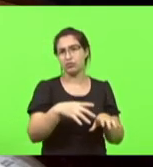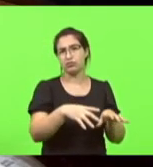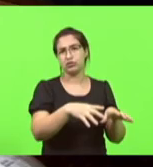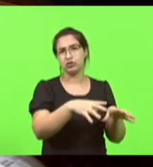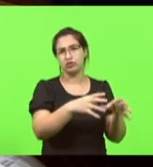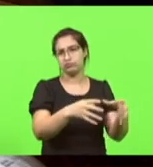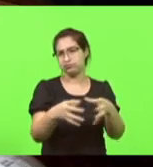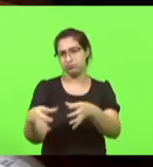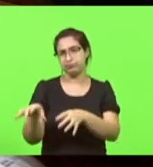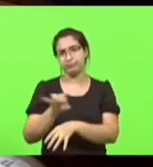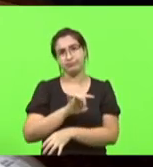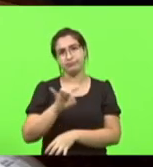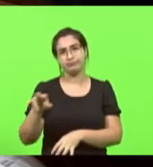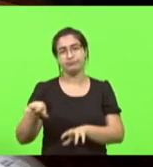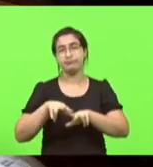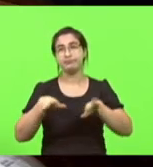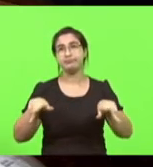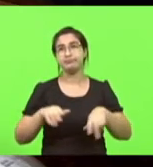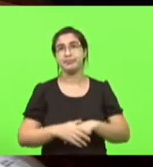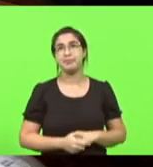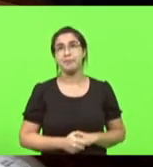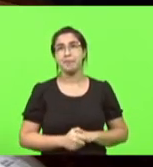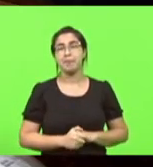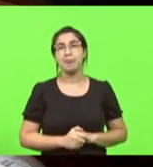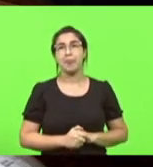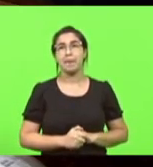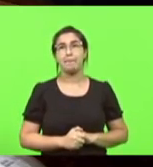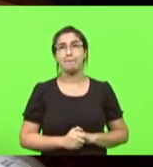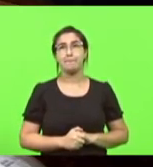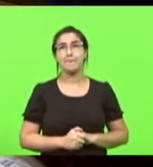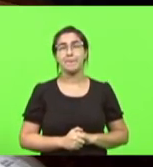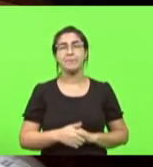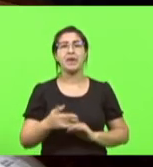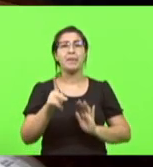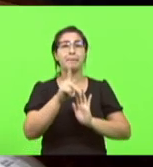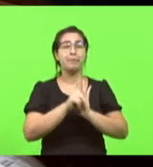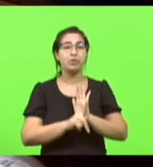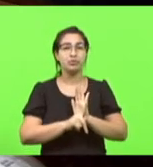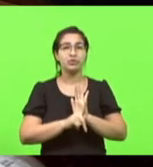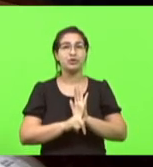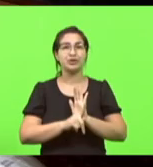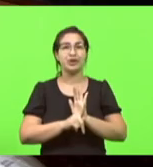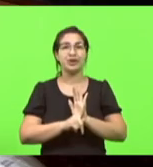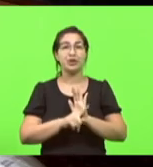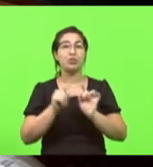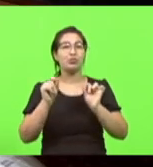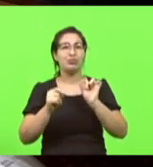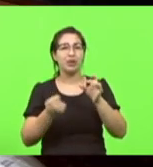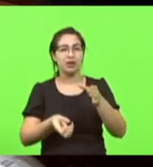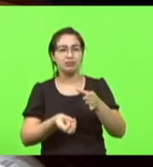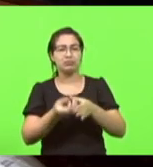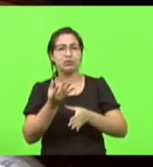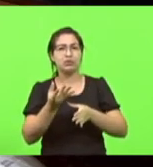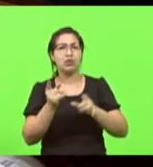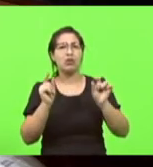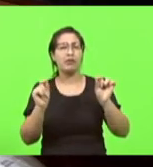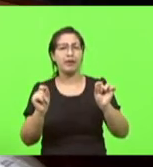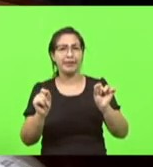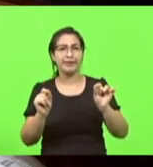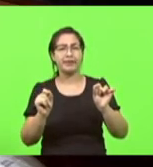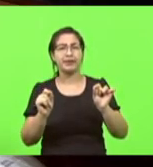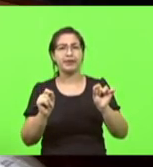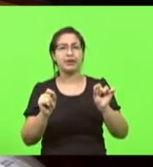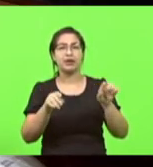Uma das razões que pegam nesse projeto é a origem, né, que não, na questão da